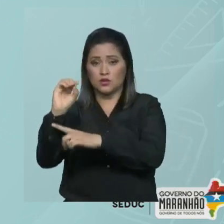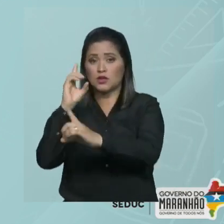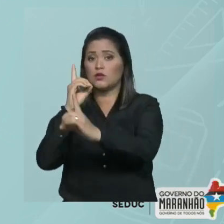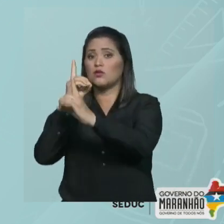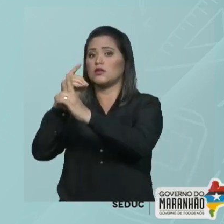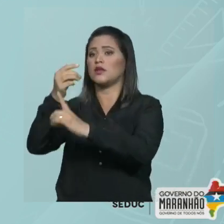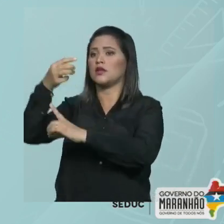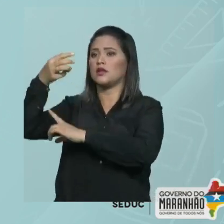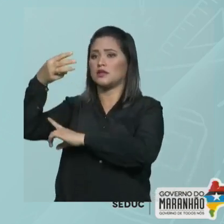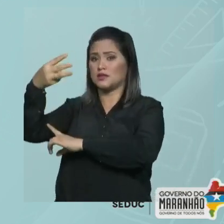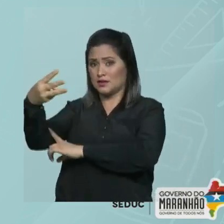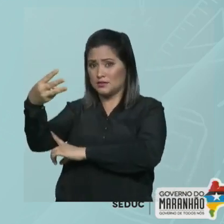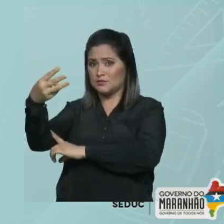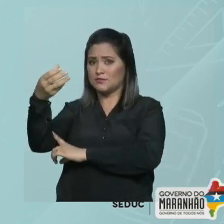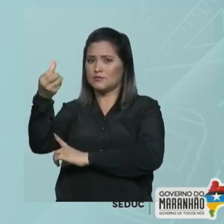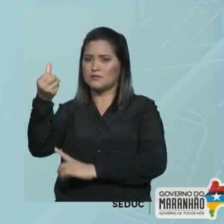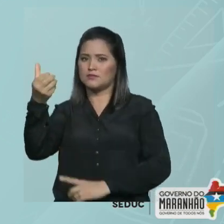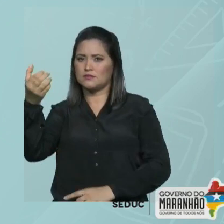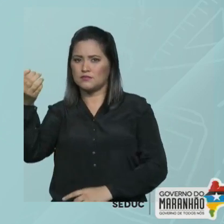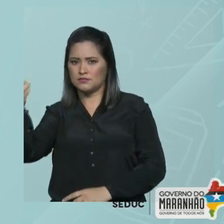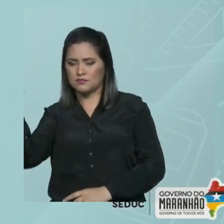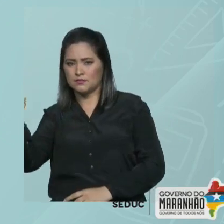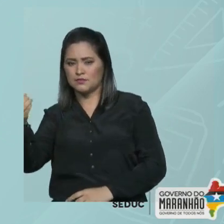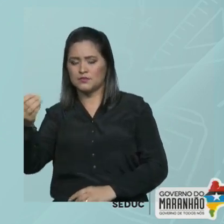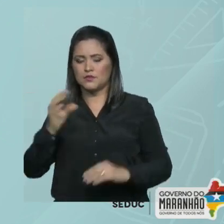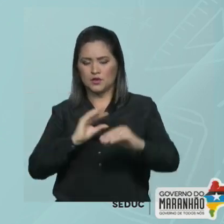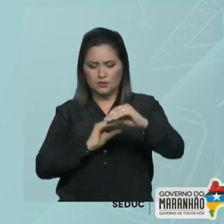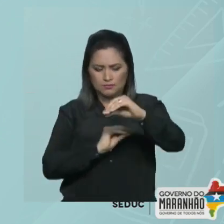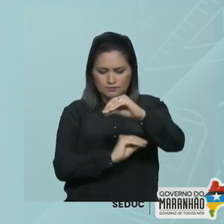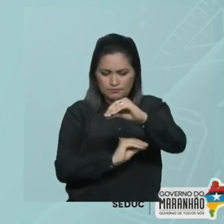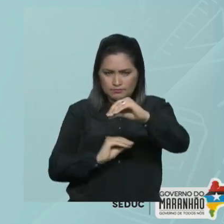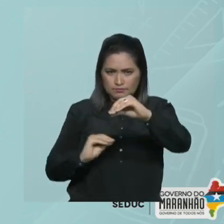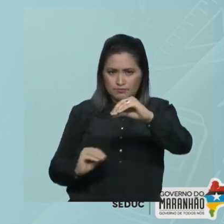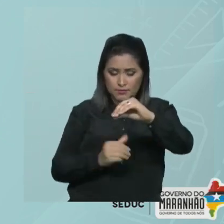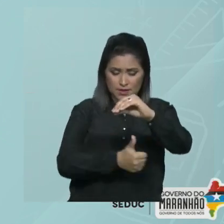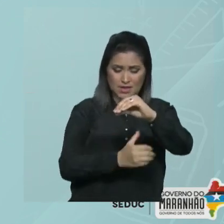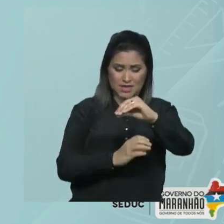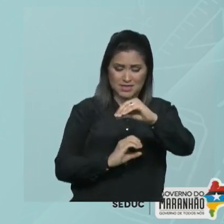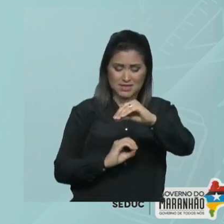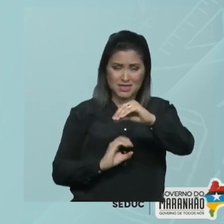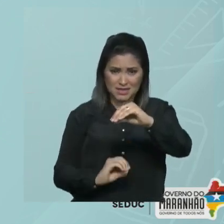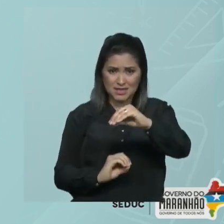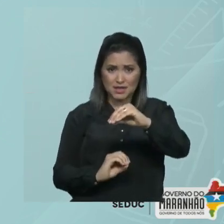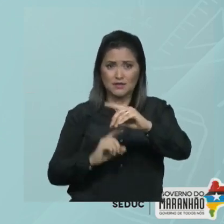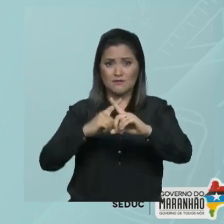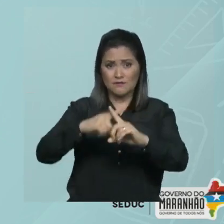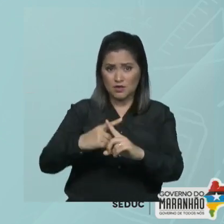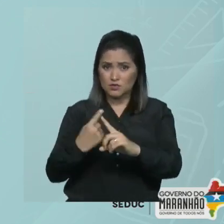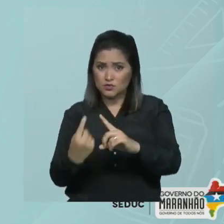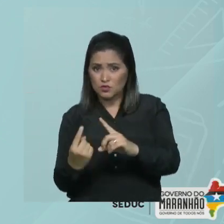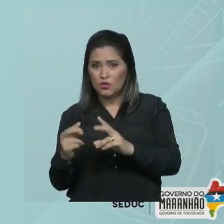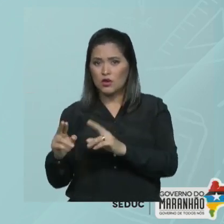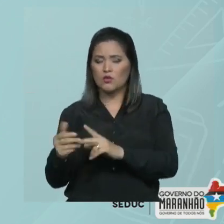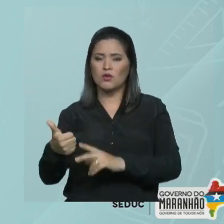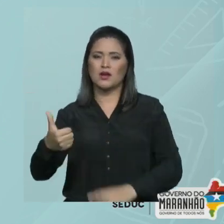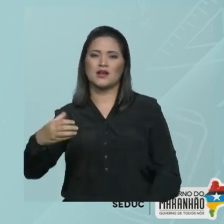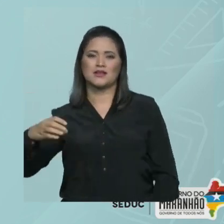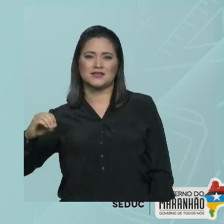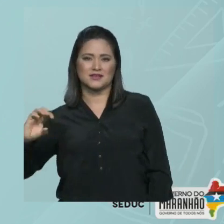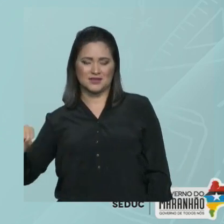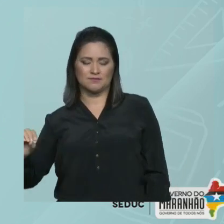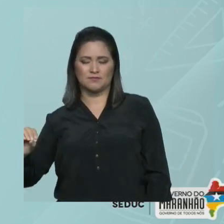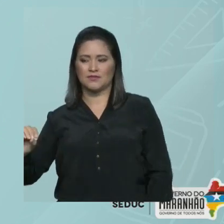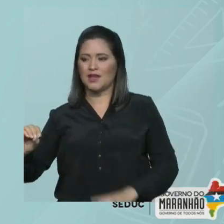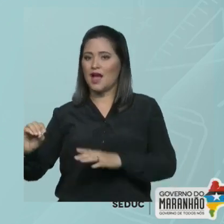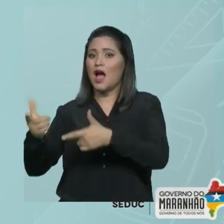quando eu multiplicar 100 vezes 1, eu vou encontrar 100. Turma, olha que maravilhoso. Dividir por 100 é a melhor coisa do